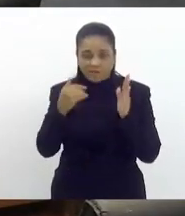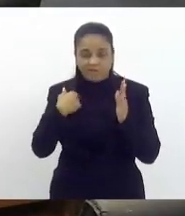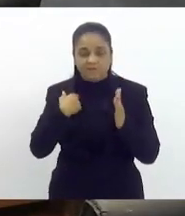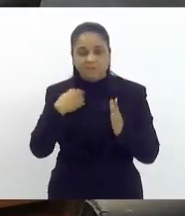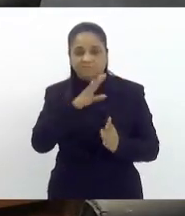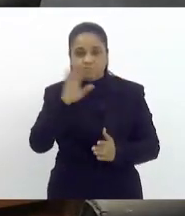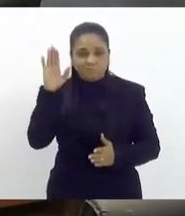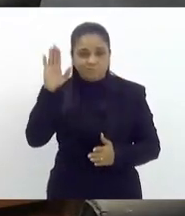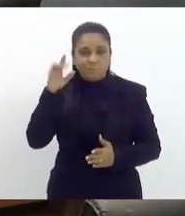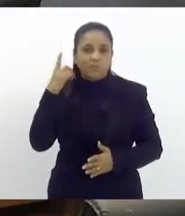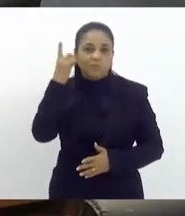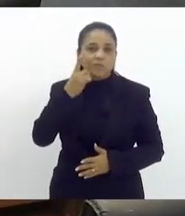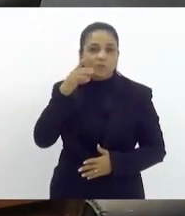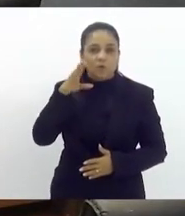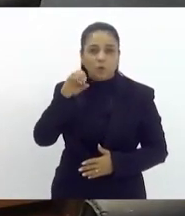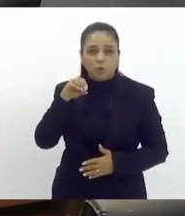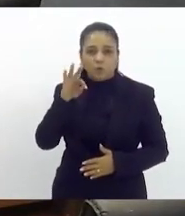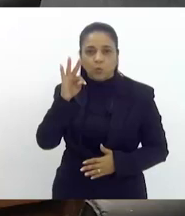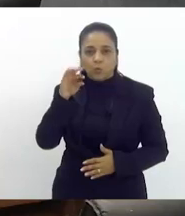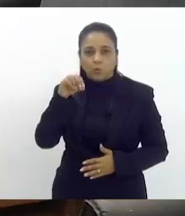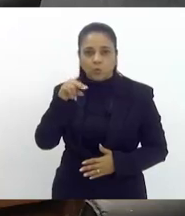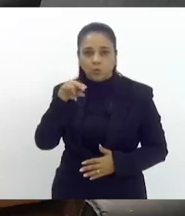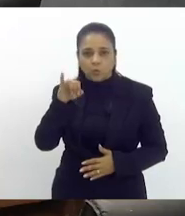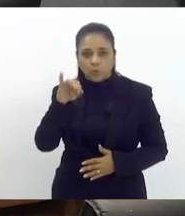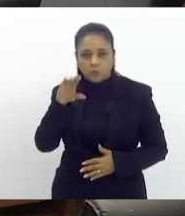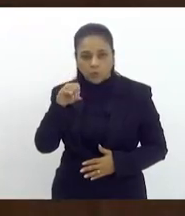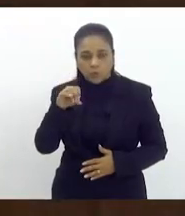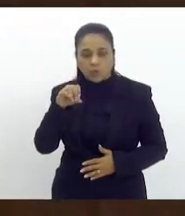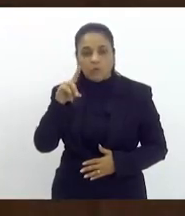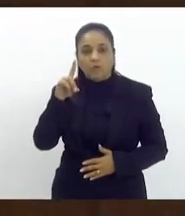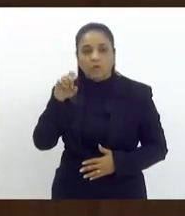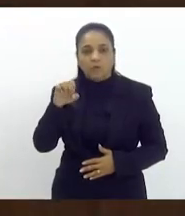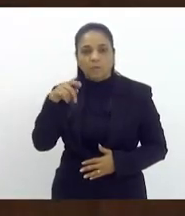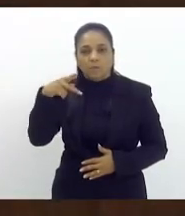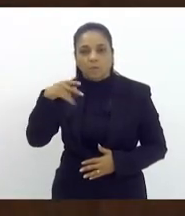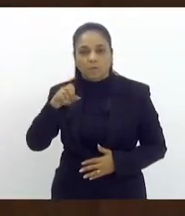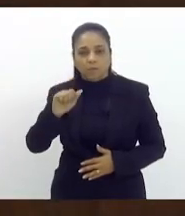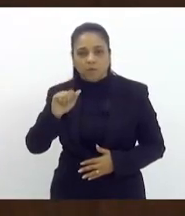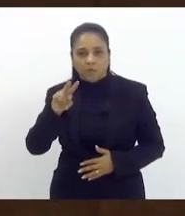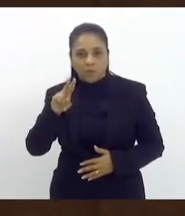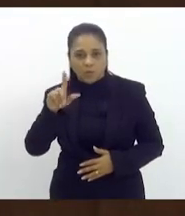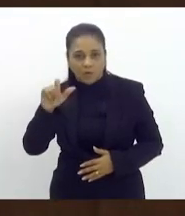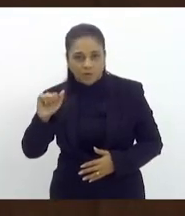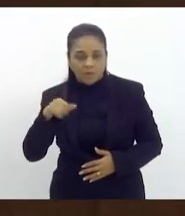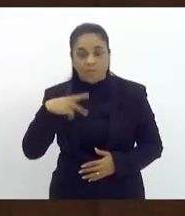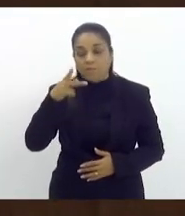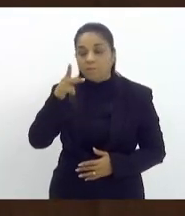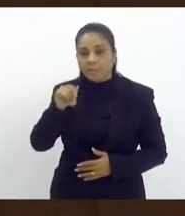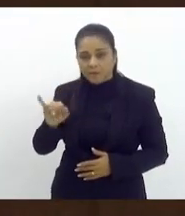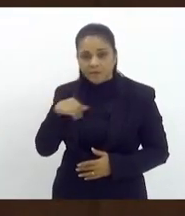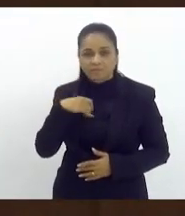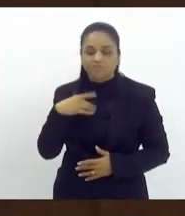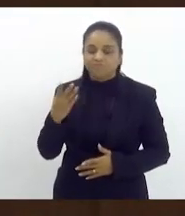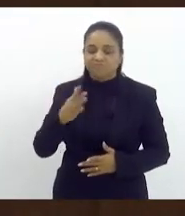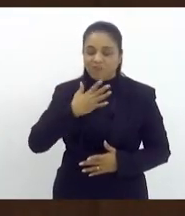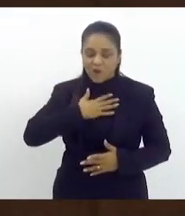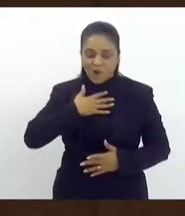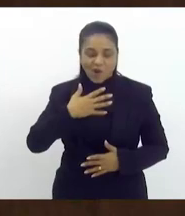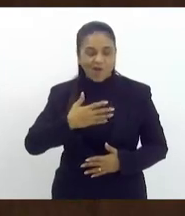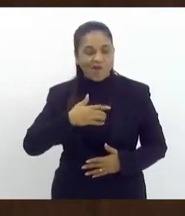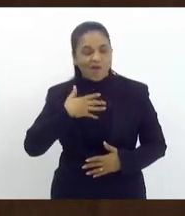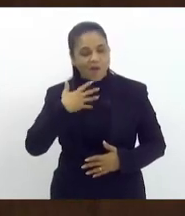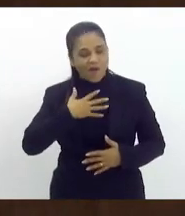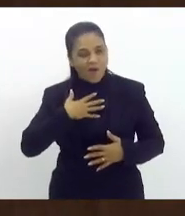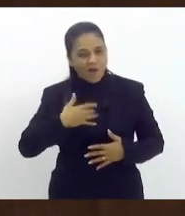é pois é um deputado Antônio de Paula pai apenas presente muito me honra fazer uso da palavra com a senhora